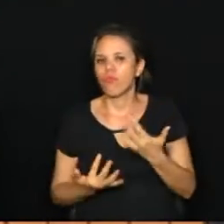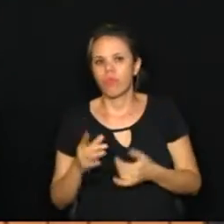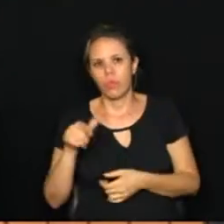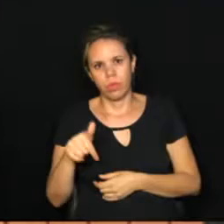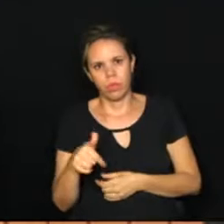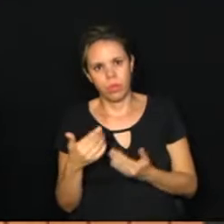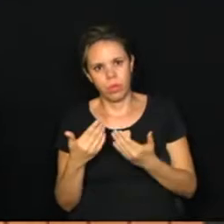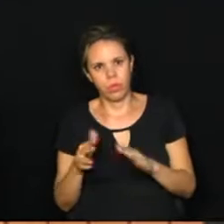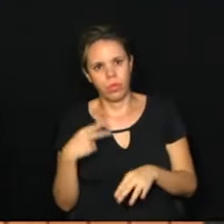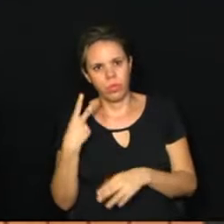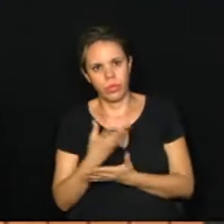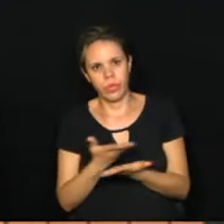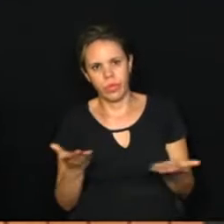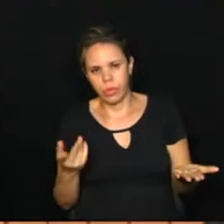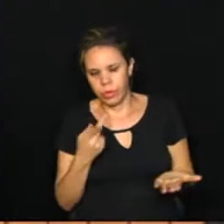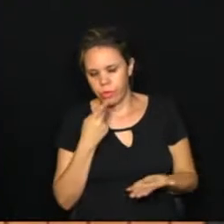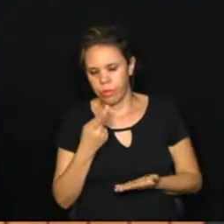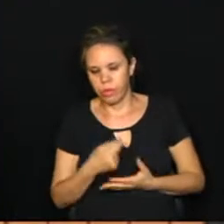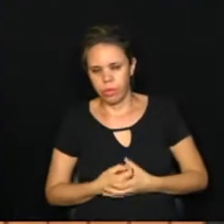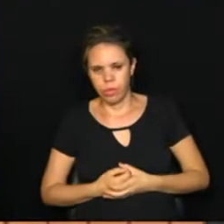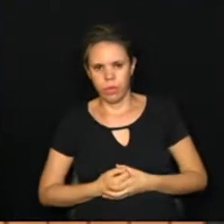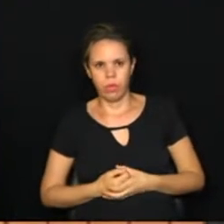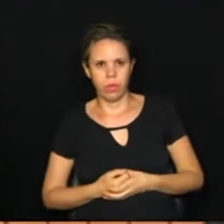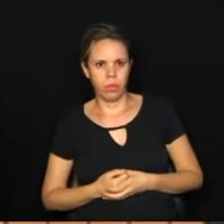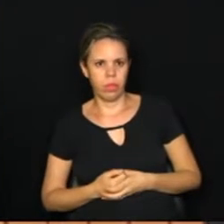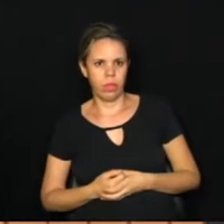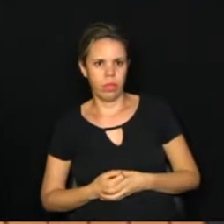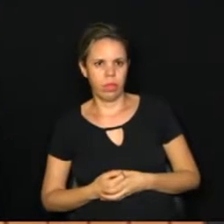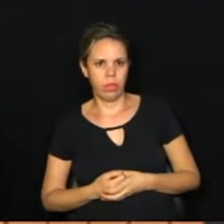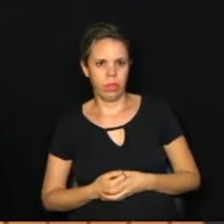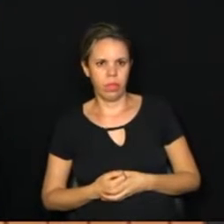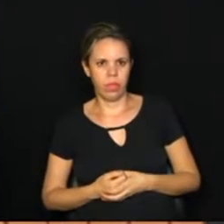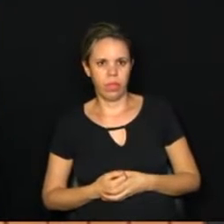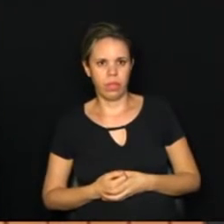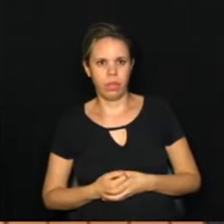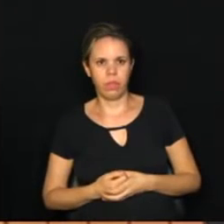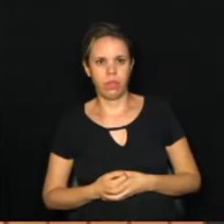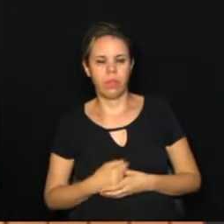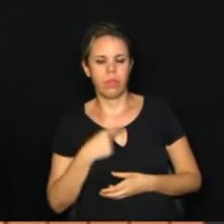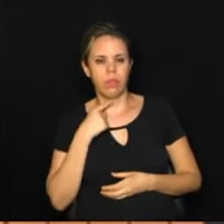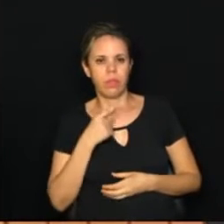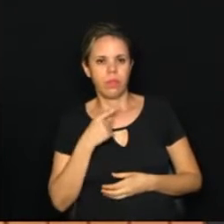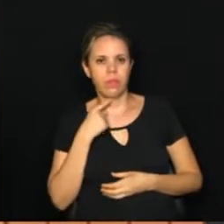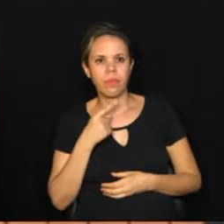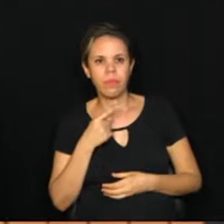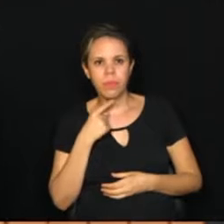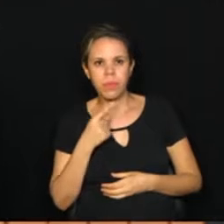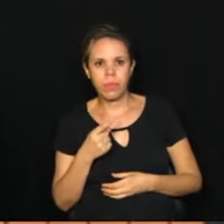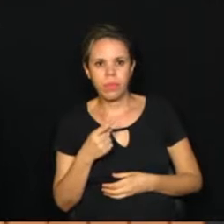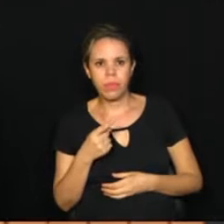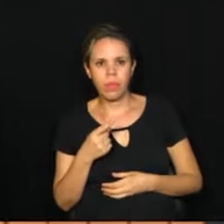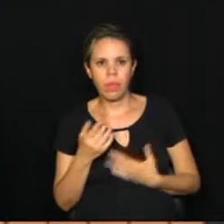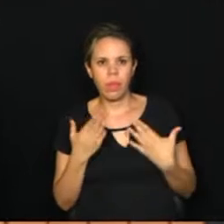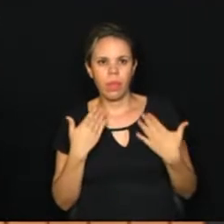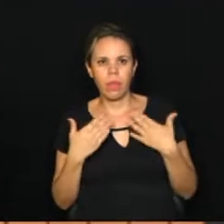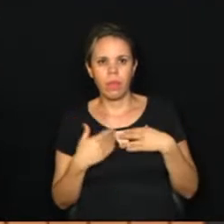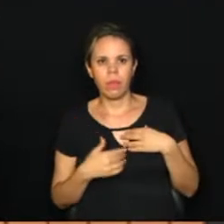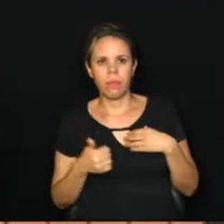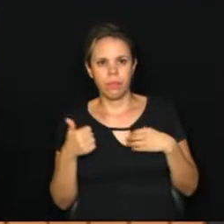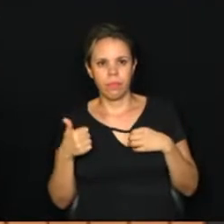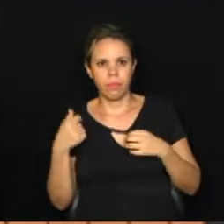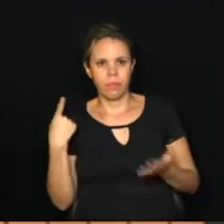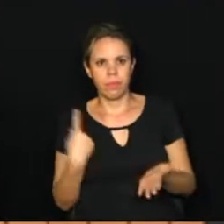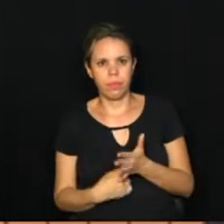gente abre para os vereadores poderem fazer as suas considerações, questionamentos, e aí a gente faz um bate-papo, tá